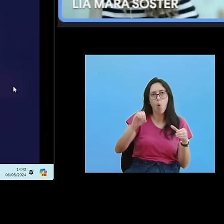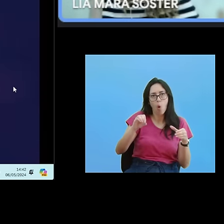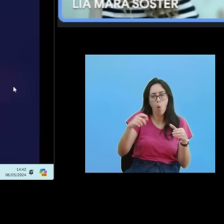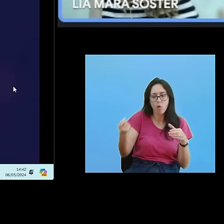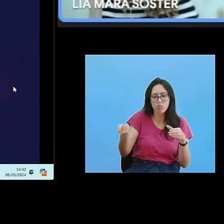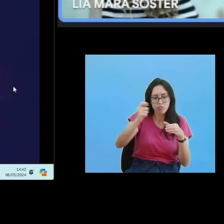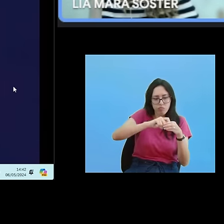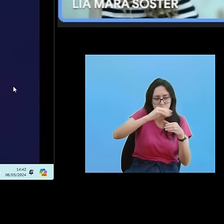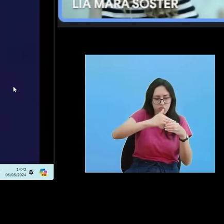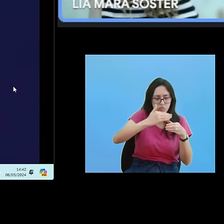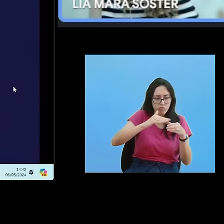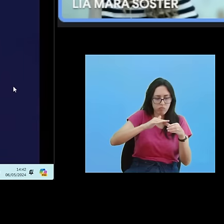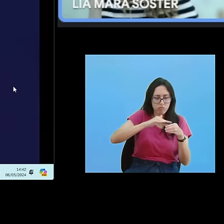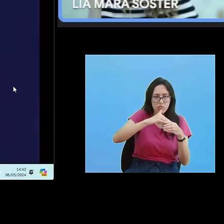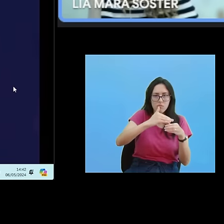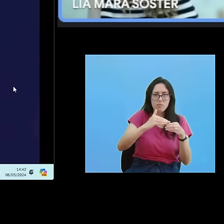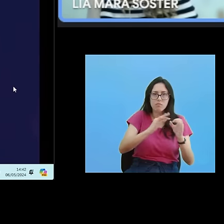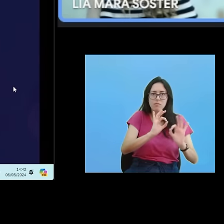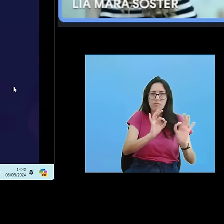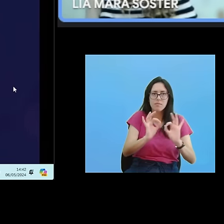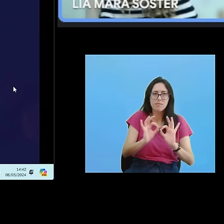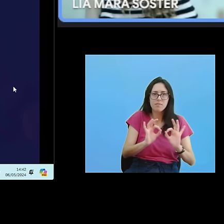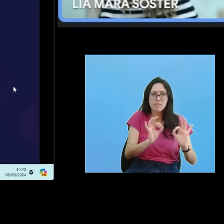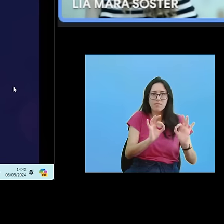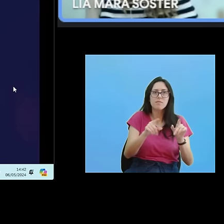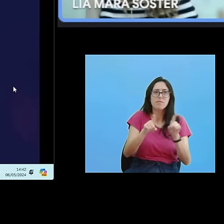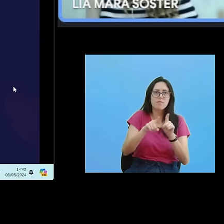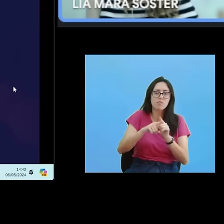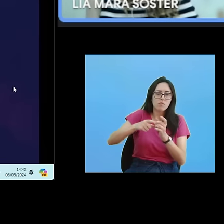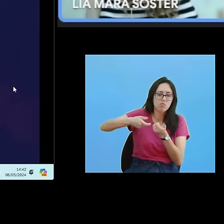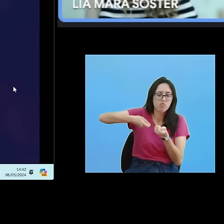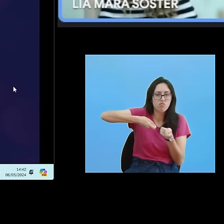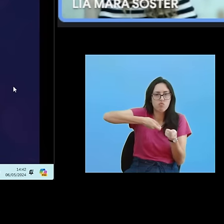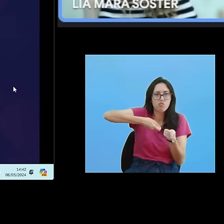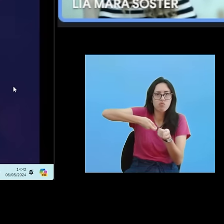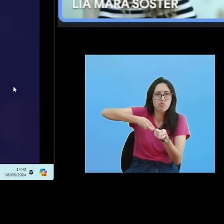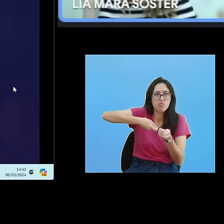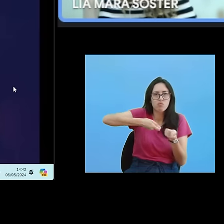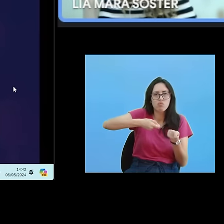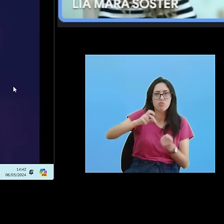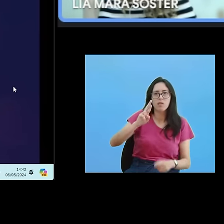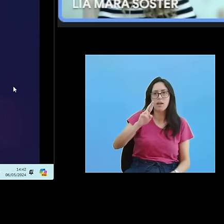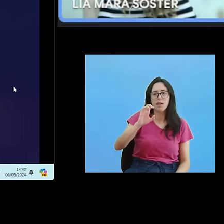tá colocando no pote, começando o recheio ali com a Elionai.